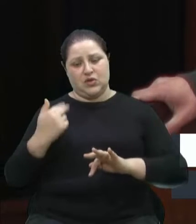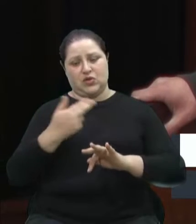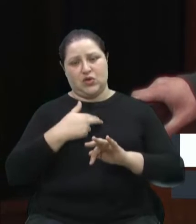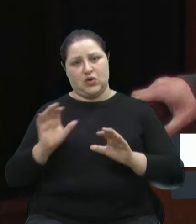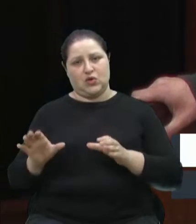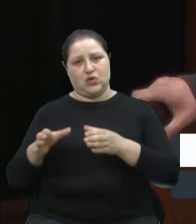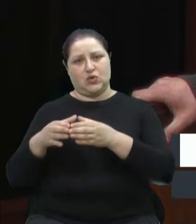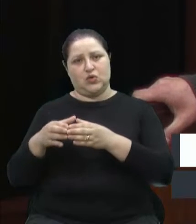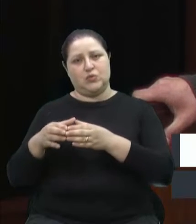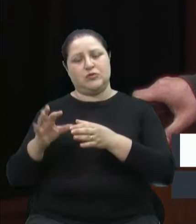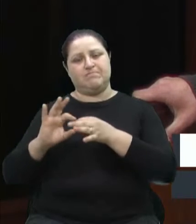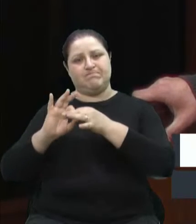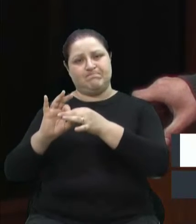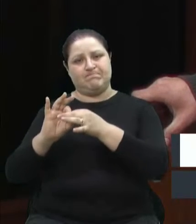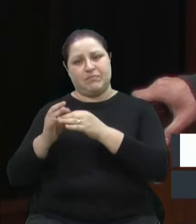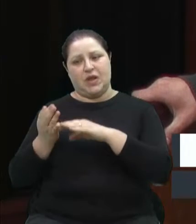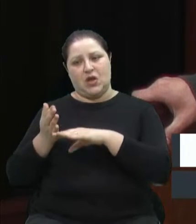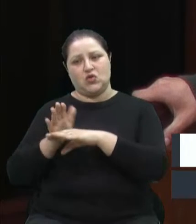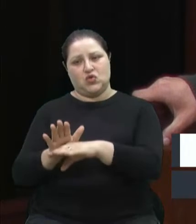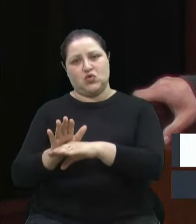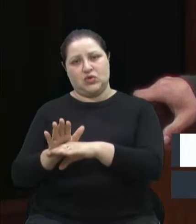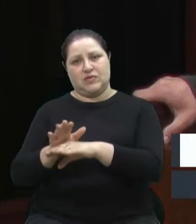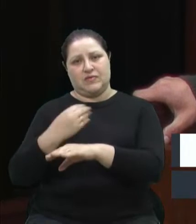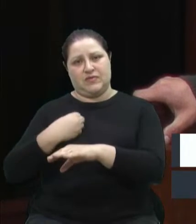podemos fazer a diferença na vida das pessoas.